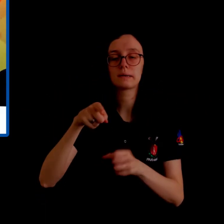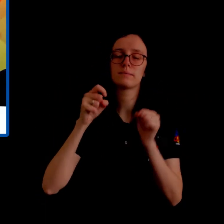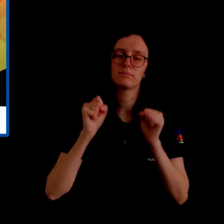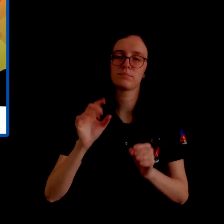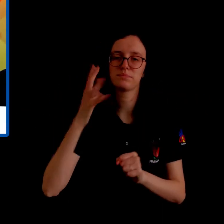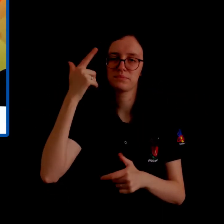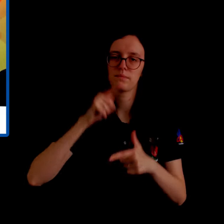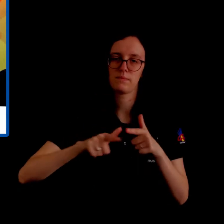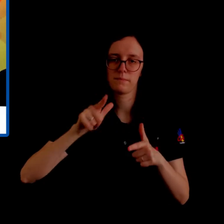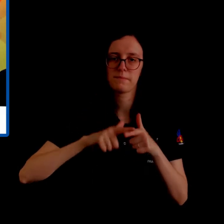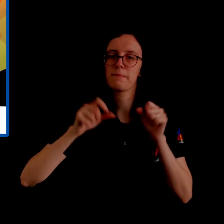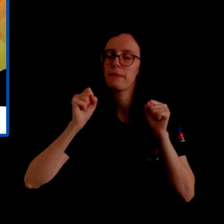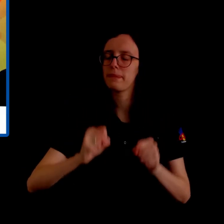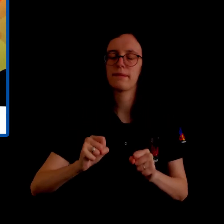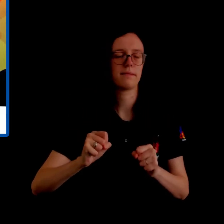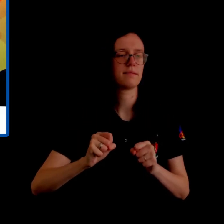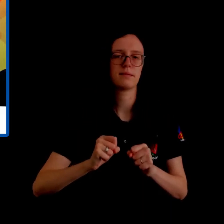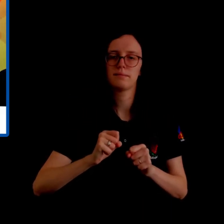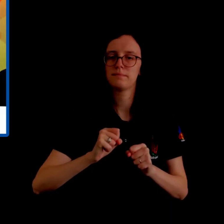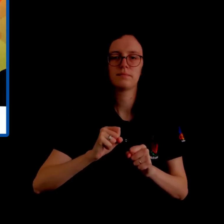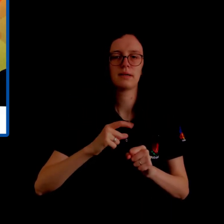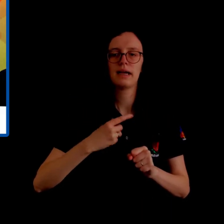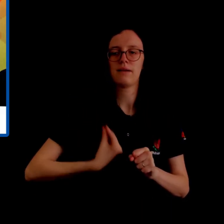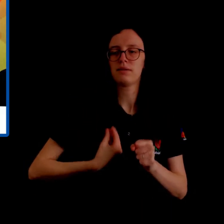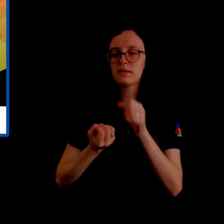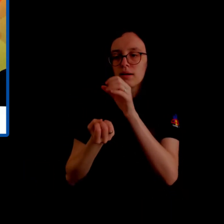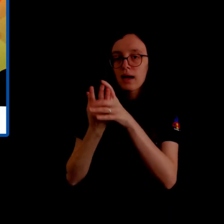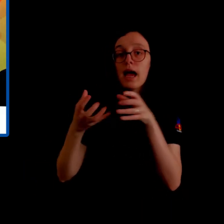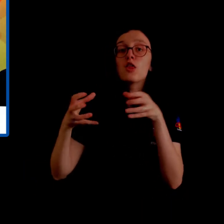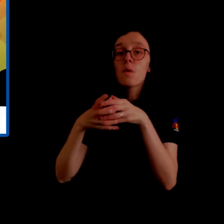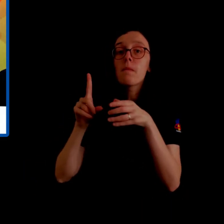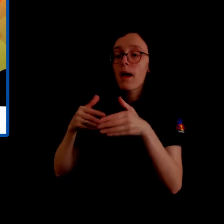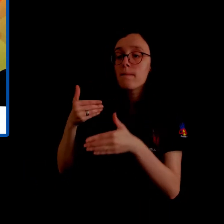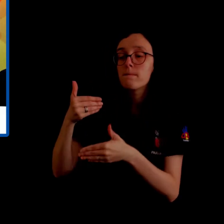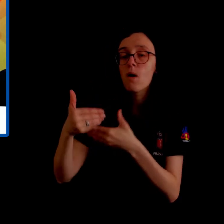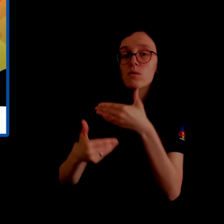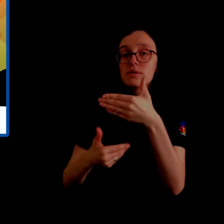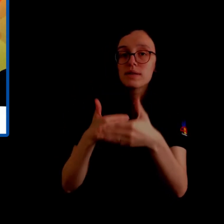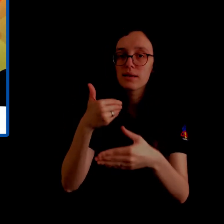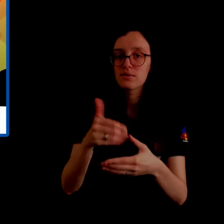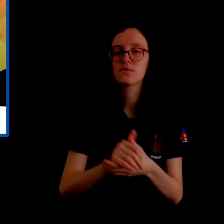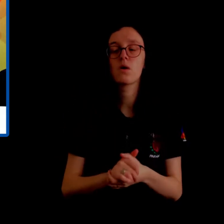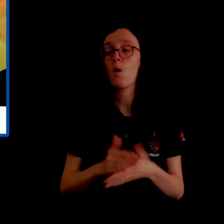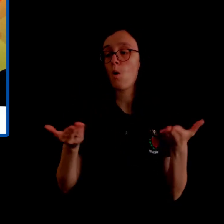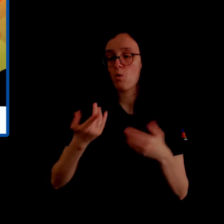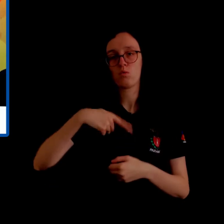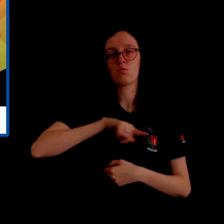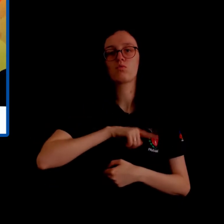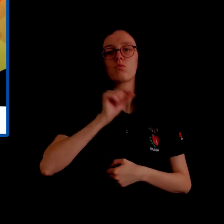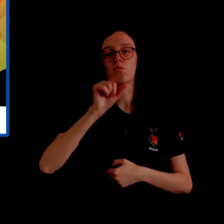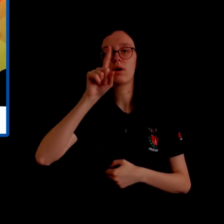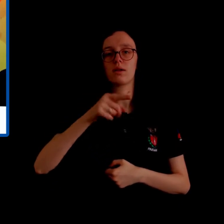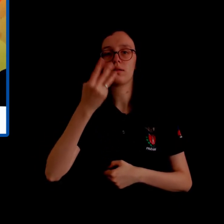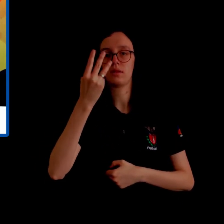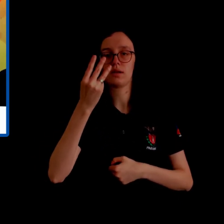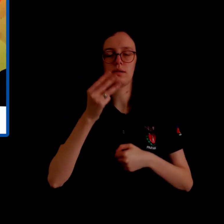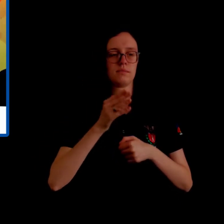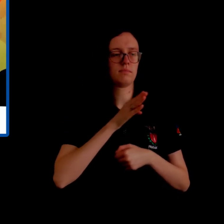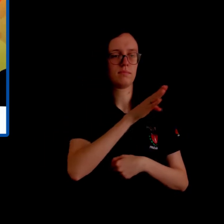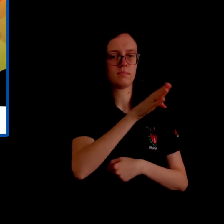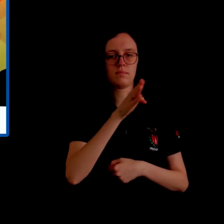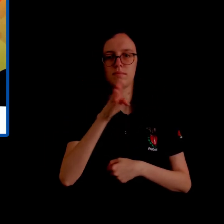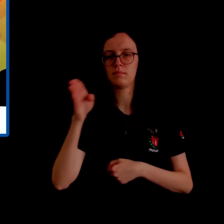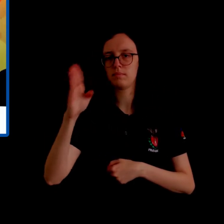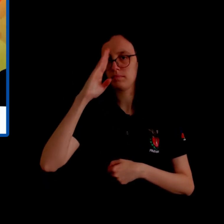gerar um transtorno ainda na construção das novas turmas que nós estamos trabalhando. Então, hoje nós estamos trabalhando em 3 frentes principais,